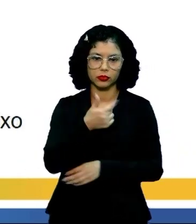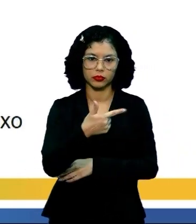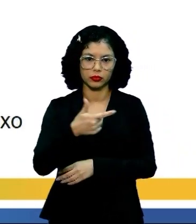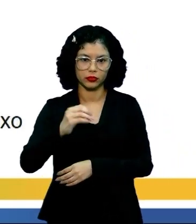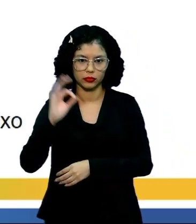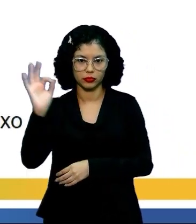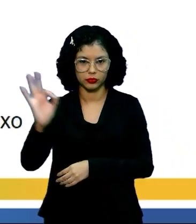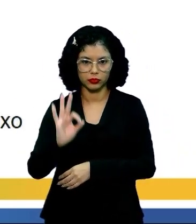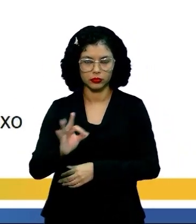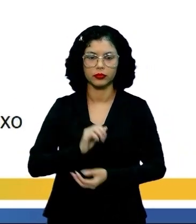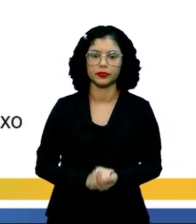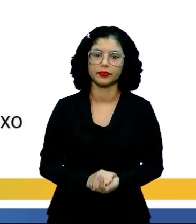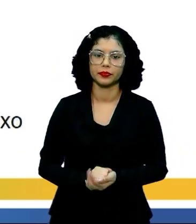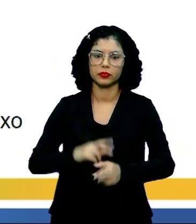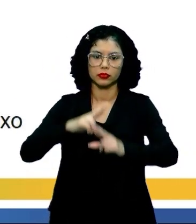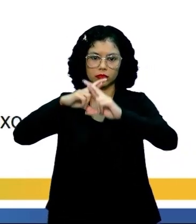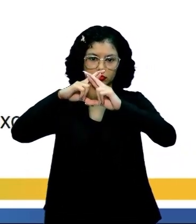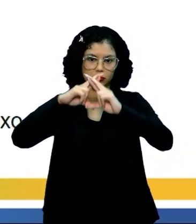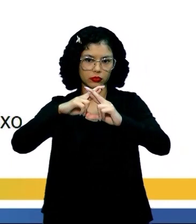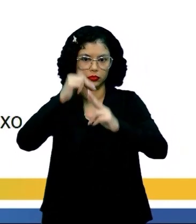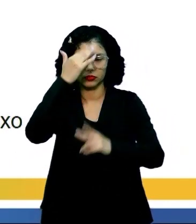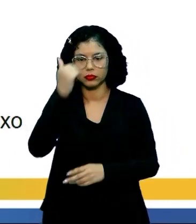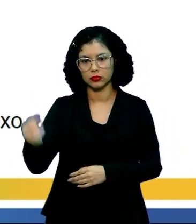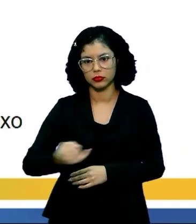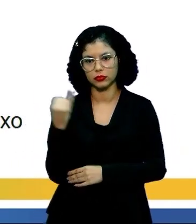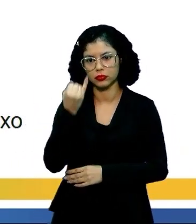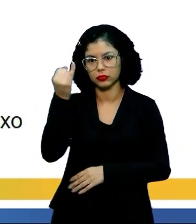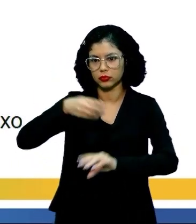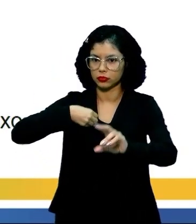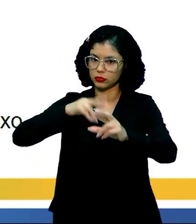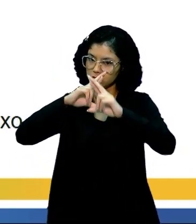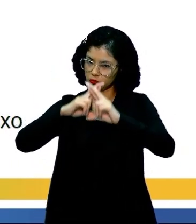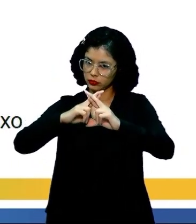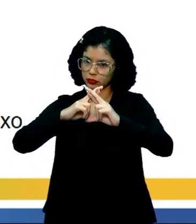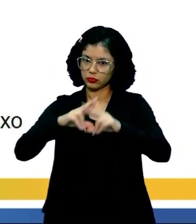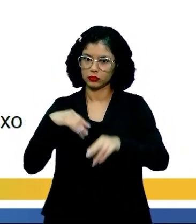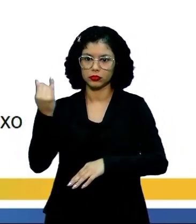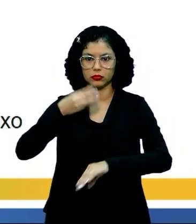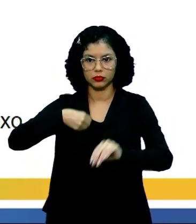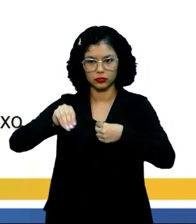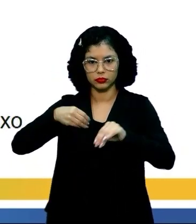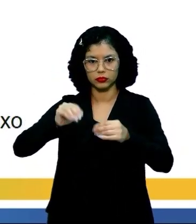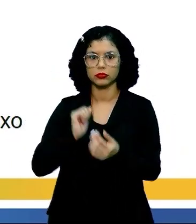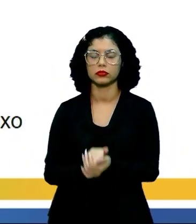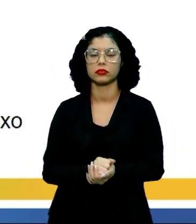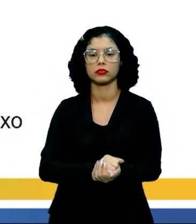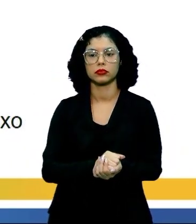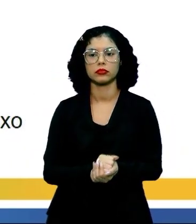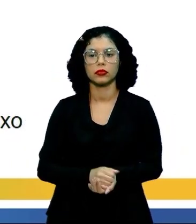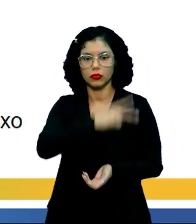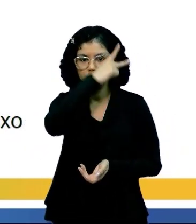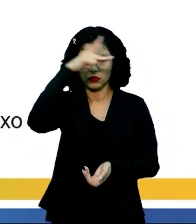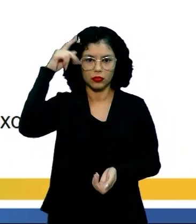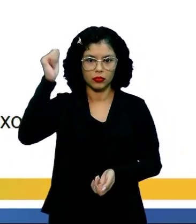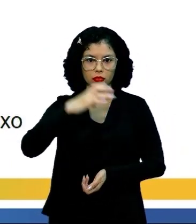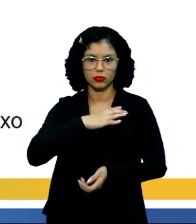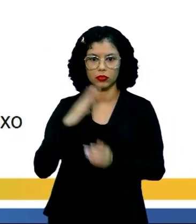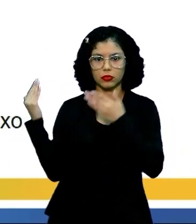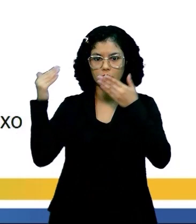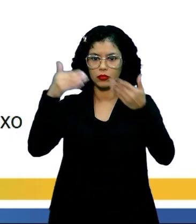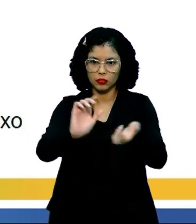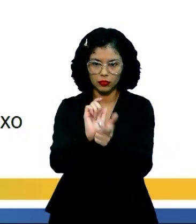apenas 2%, tá? Sabendo da importância da reciclagem, o prefeito da cidade propôs como